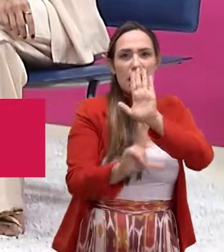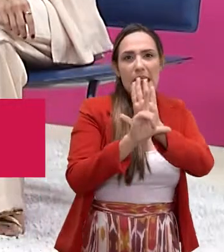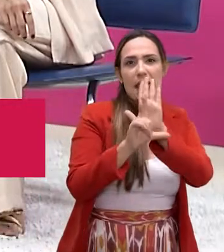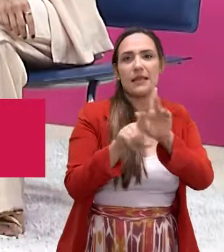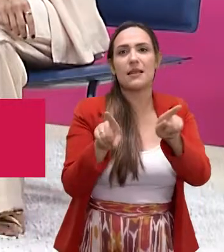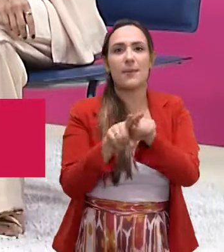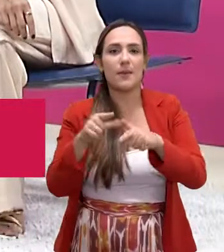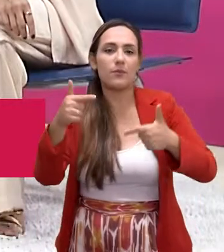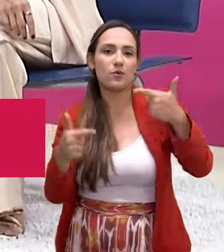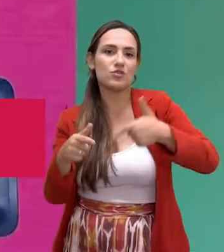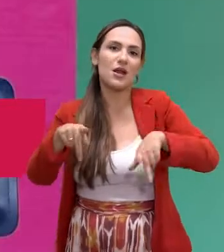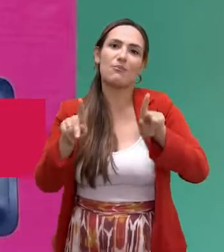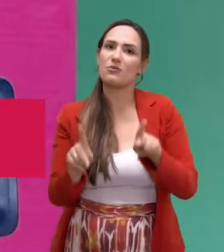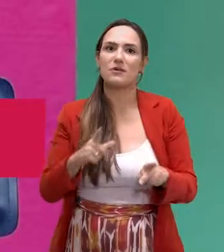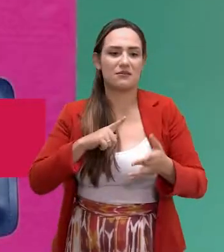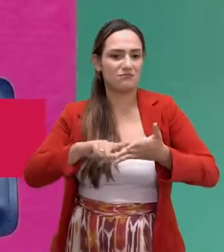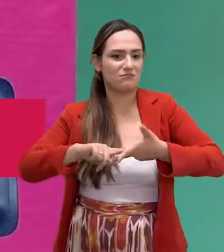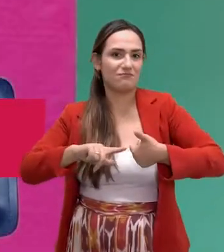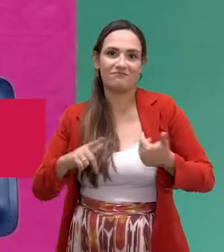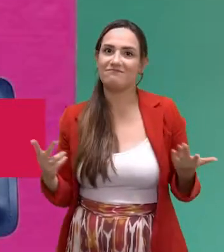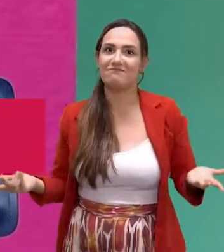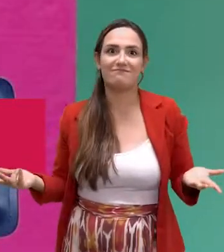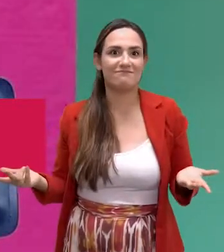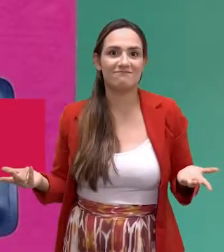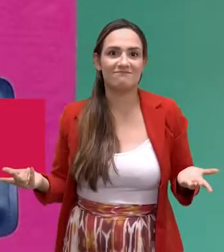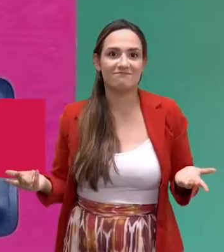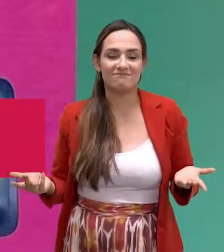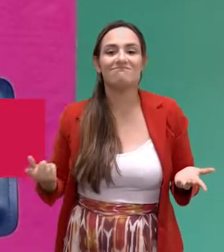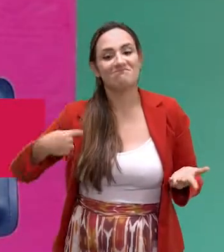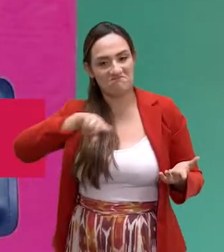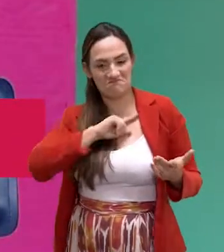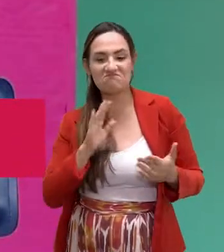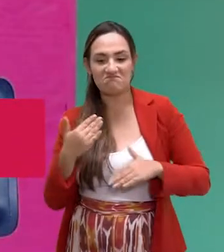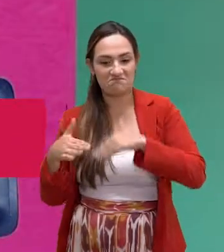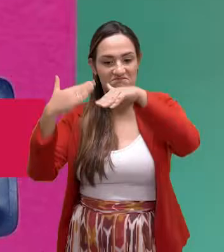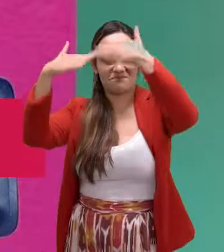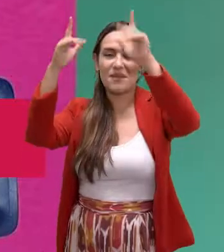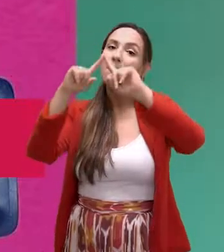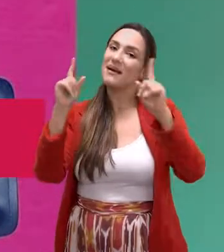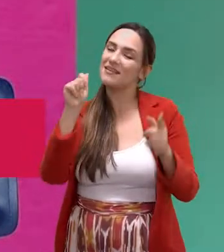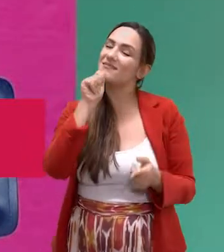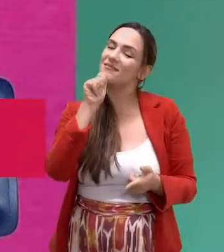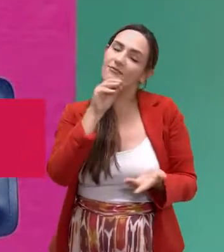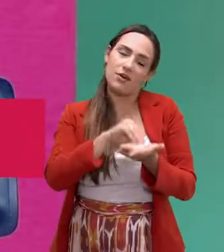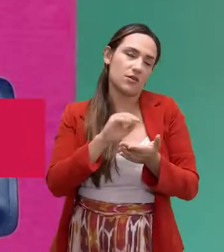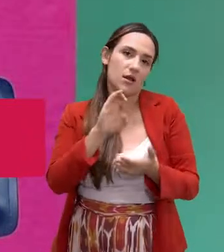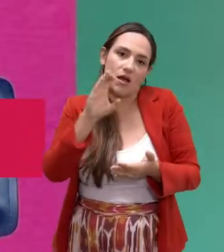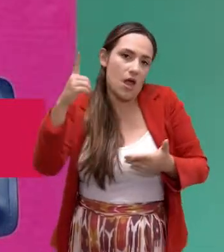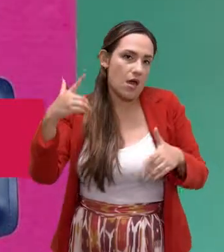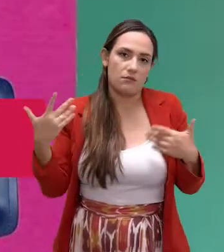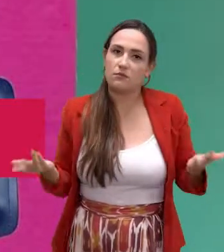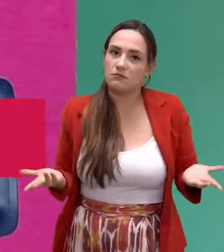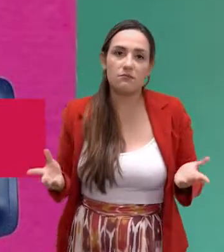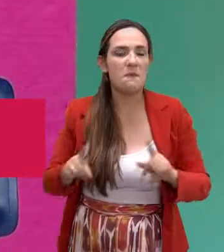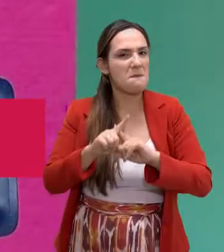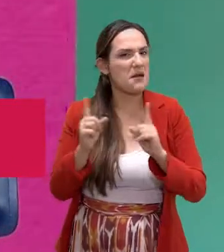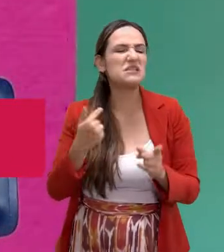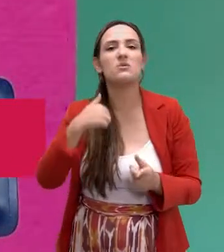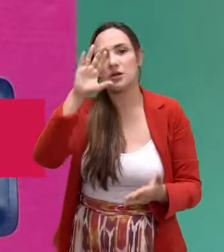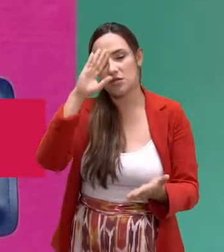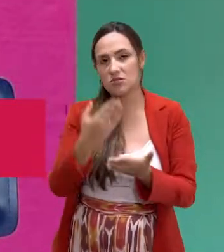públicas. Então, eu vejo assim, nós evoluímos muito, ainda temos muito a evoluir, mas acredito que